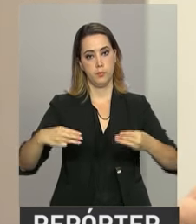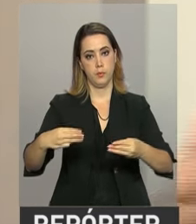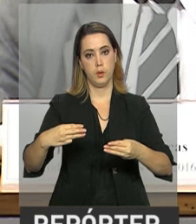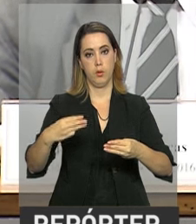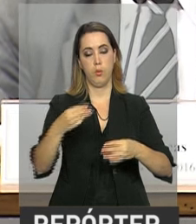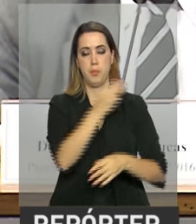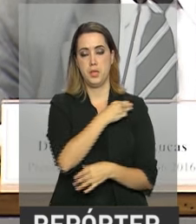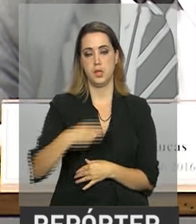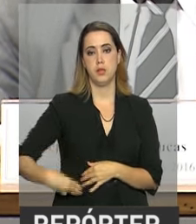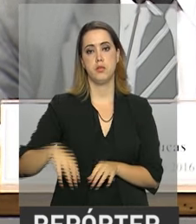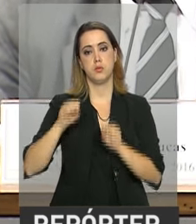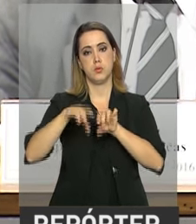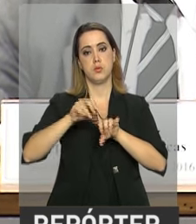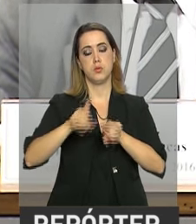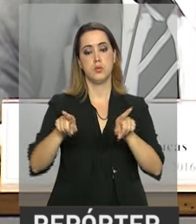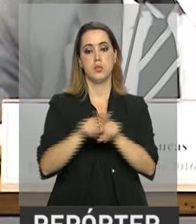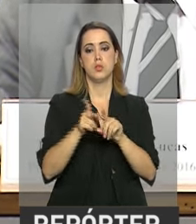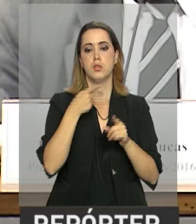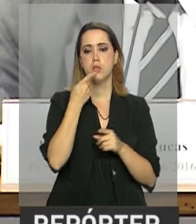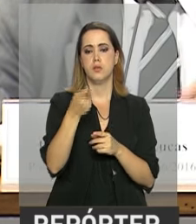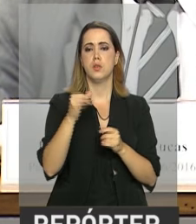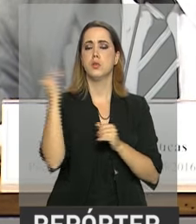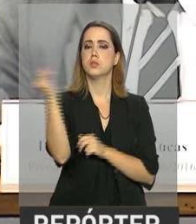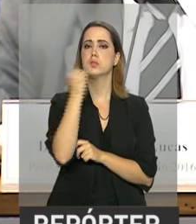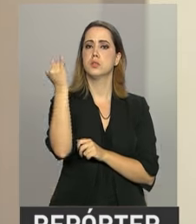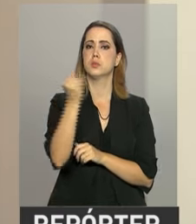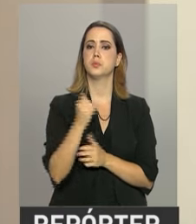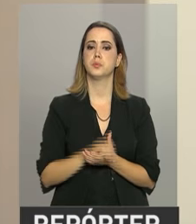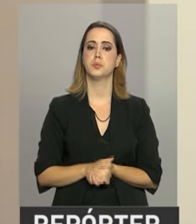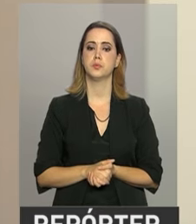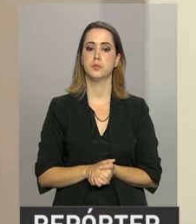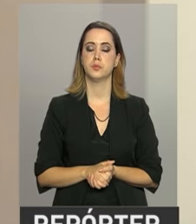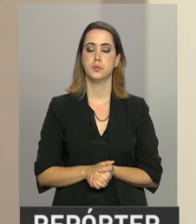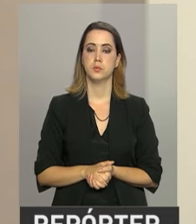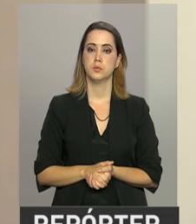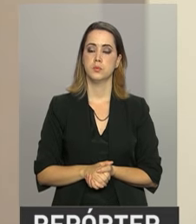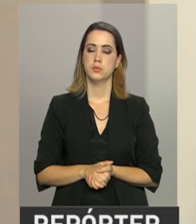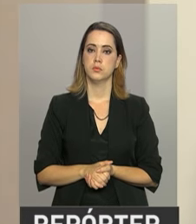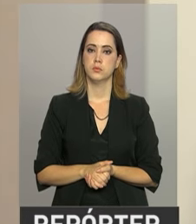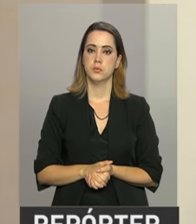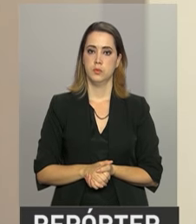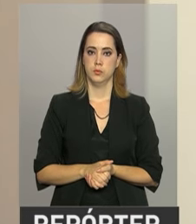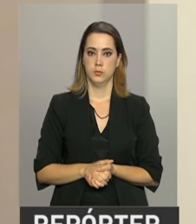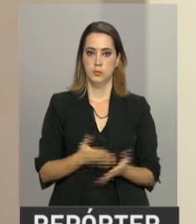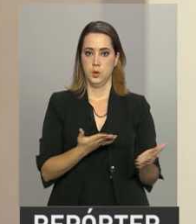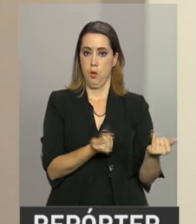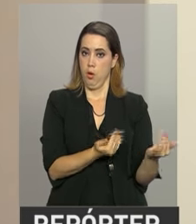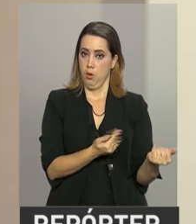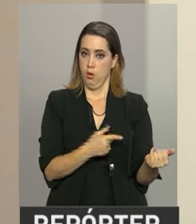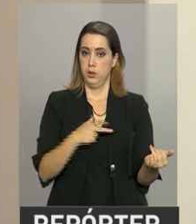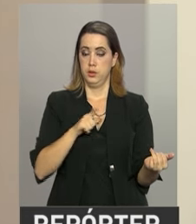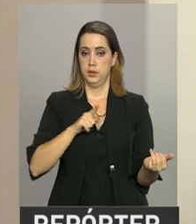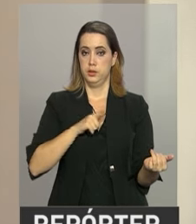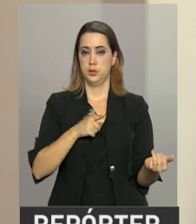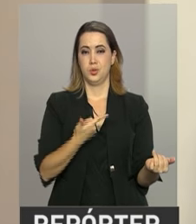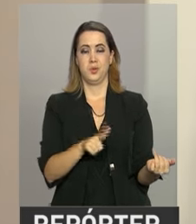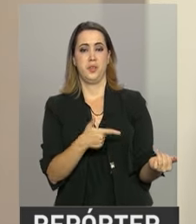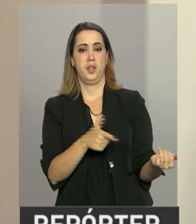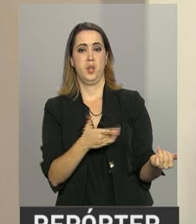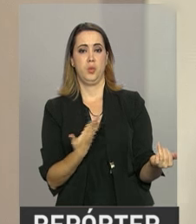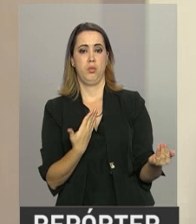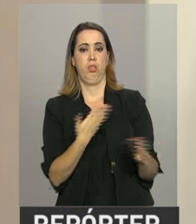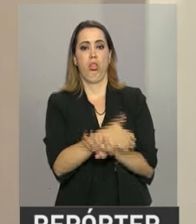a importância da oferta do ensino técnico nas escolas. Um jovem que tem o não acesso à educação